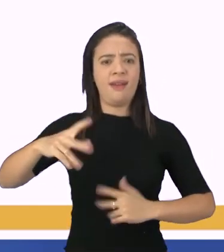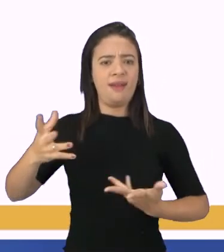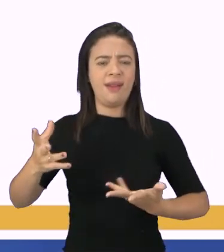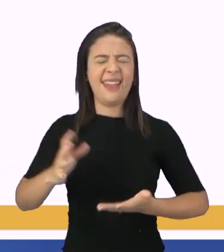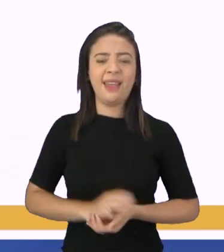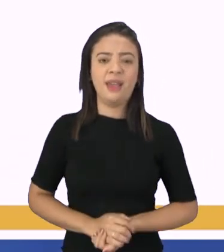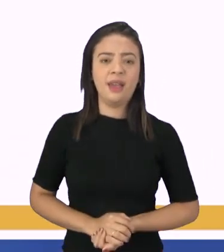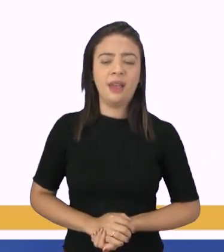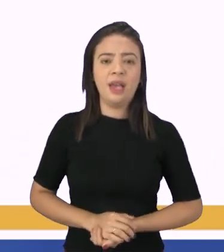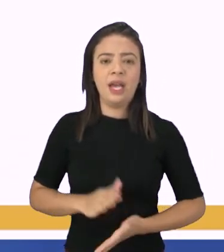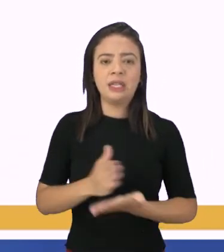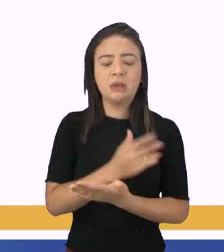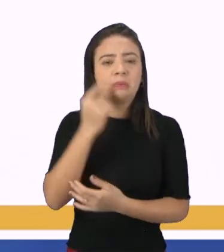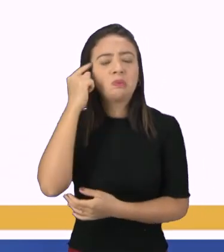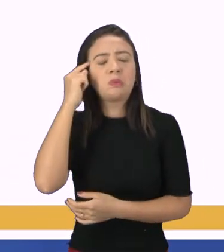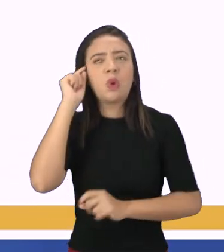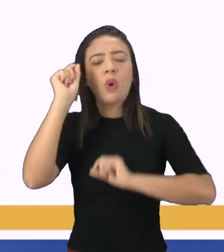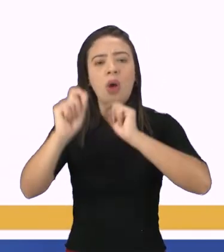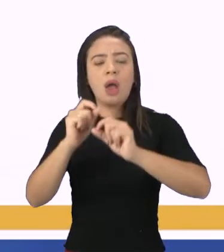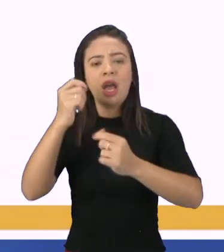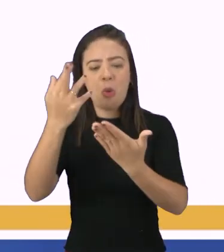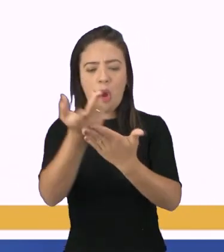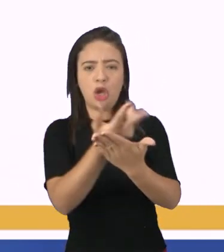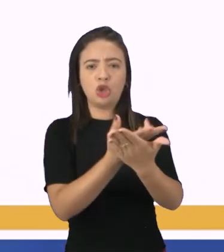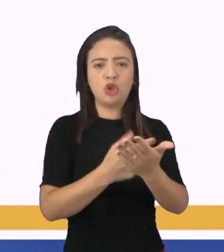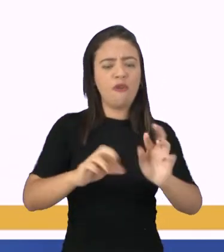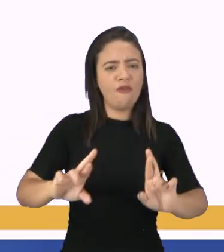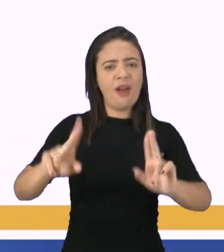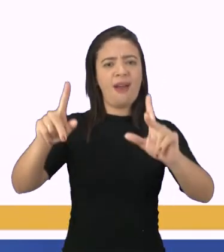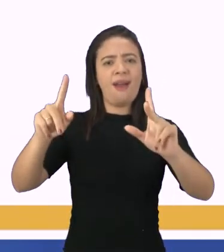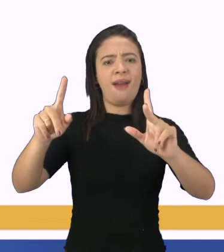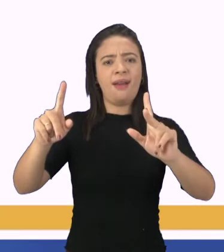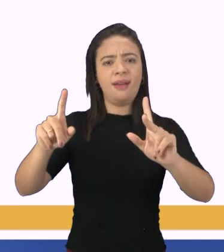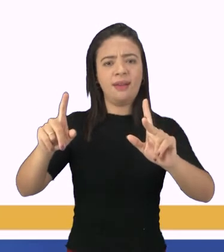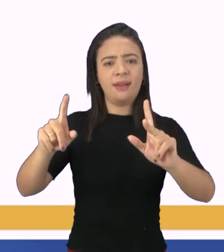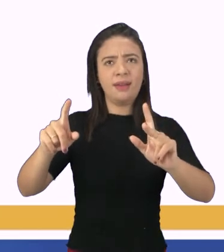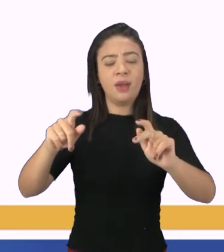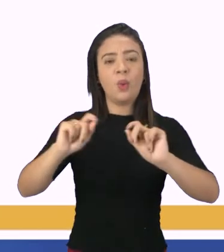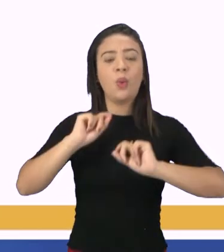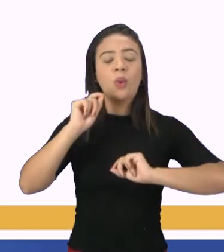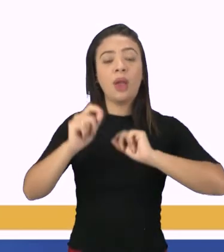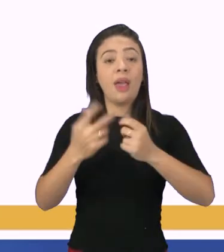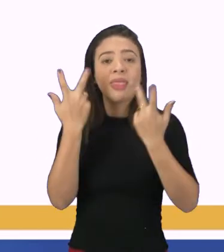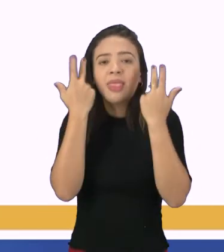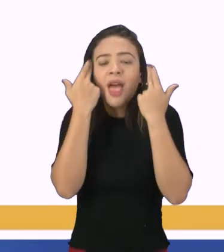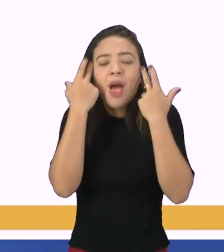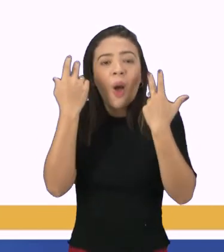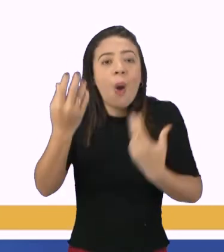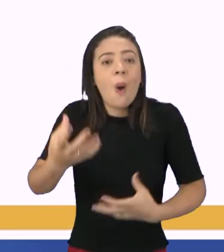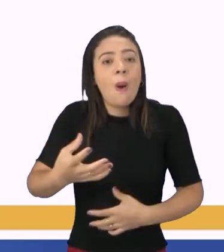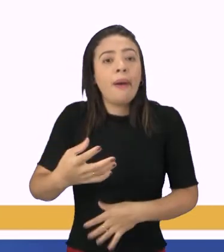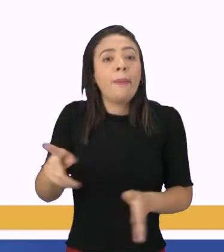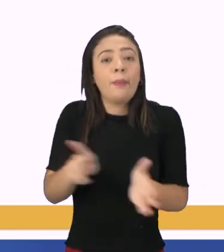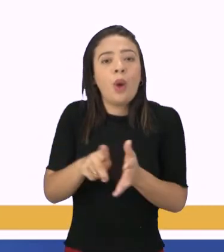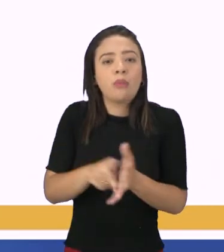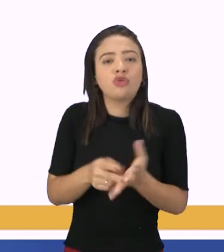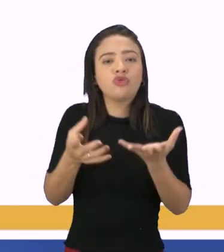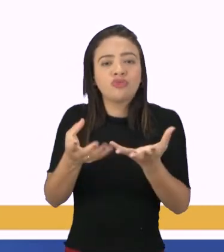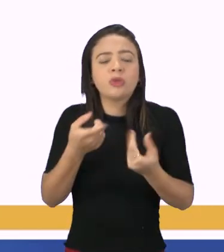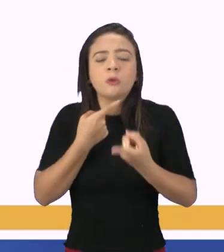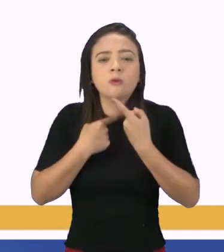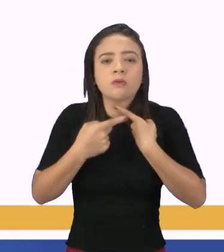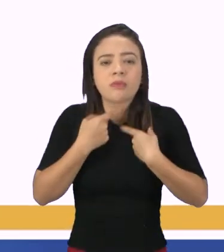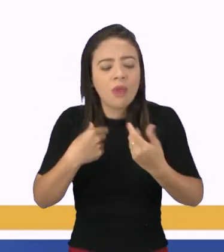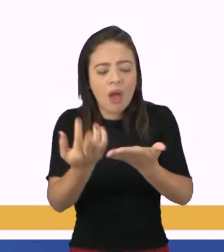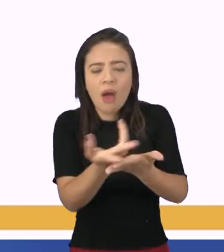romantismo, talvez distorcido, sobre a vida do artista. É natural isso de querer consumir arte.